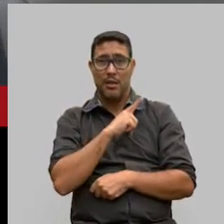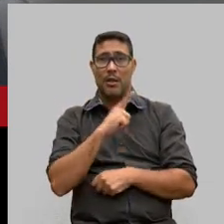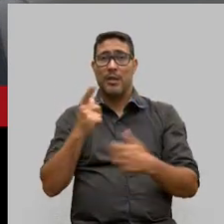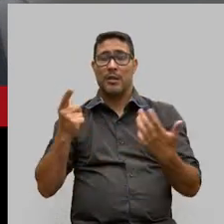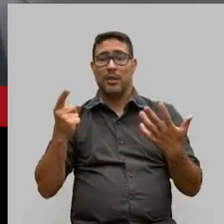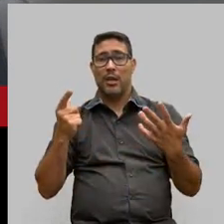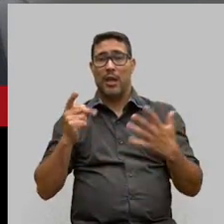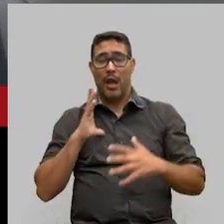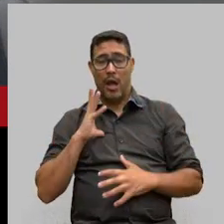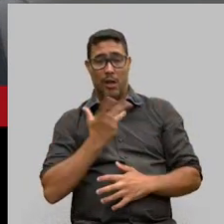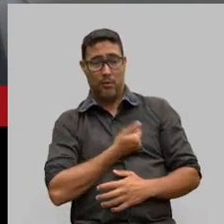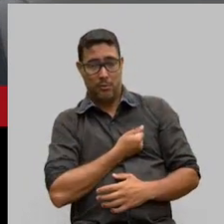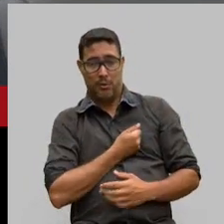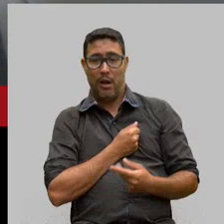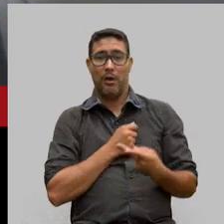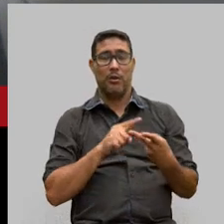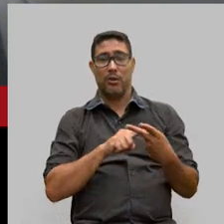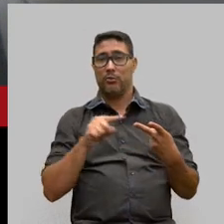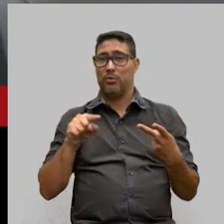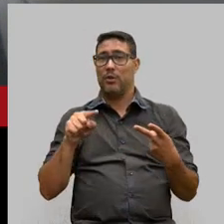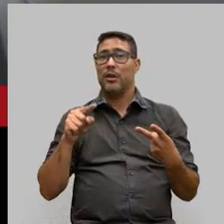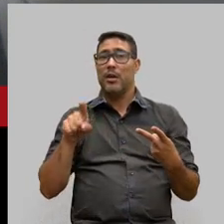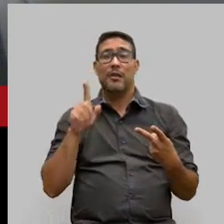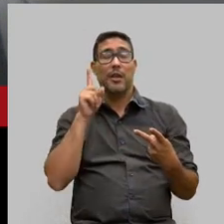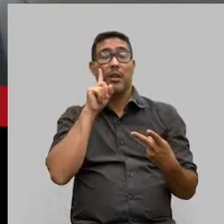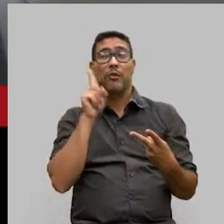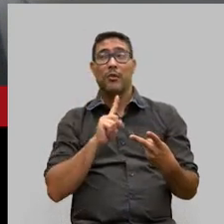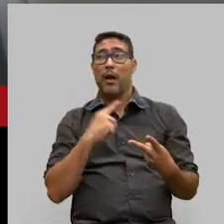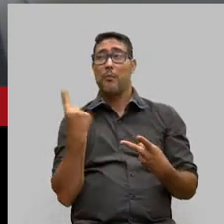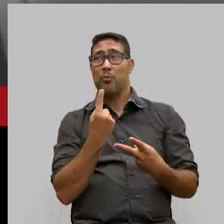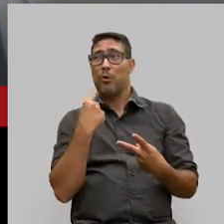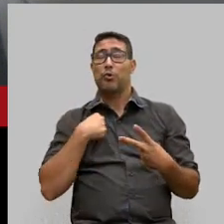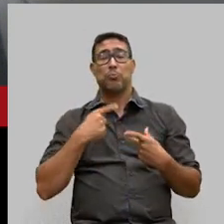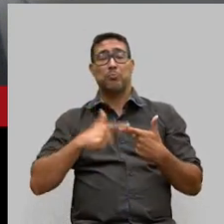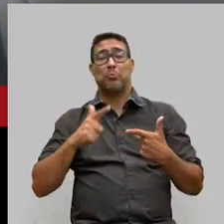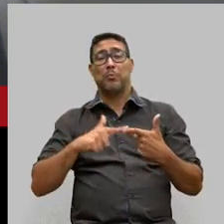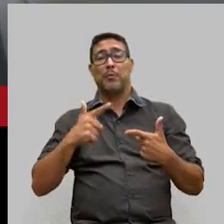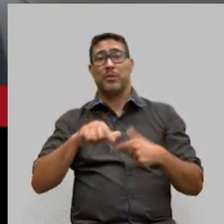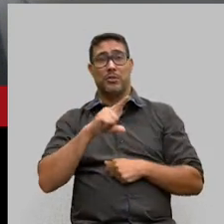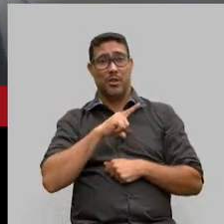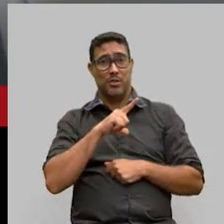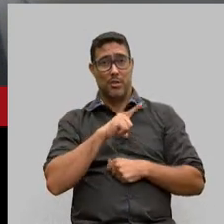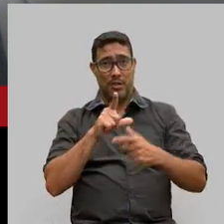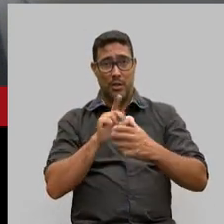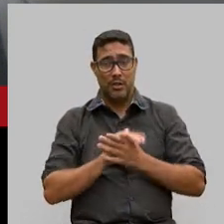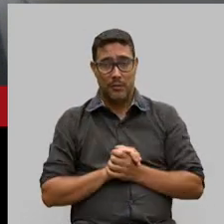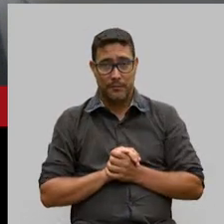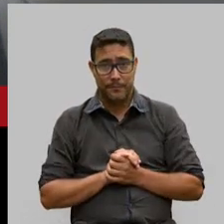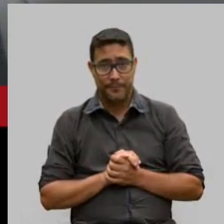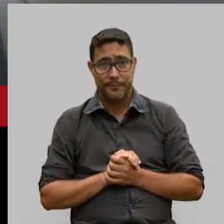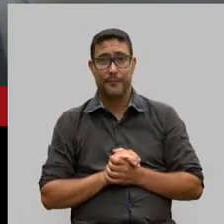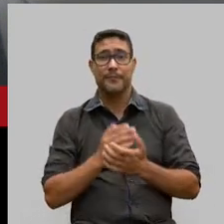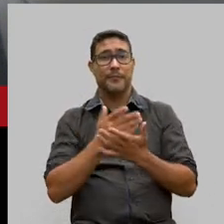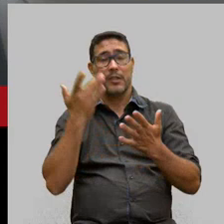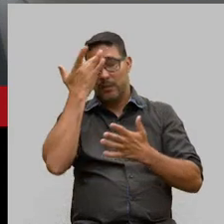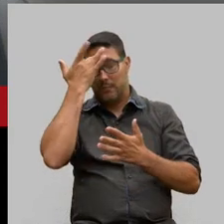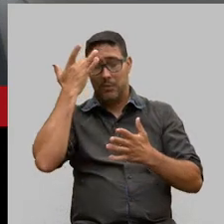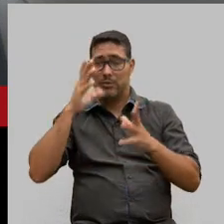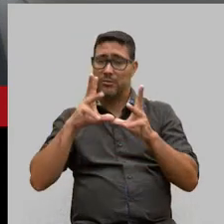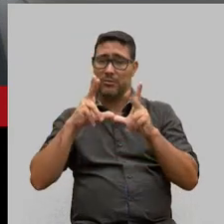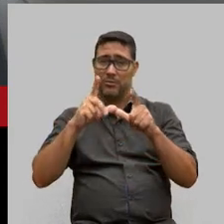Psiquiatria Vocês não tem noção do que que a gente vive lá então assim faço just também a todas as pessoas que trouxeram